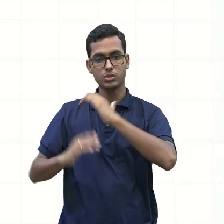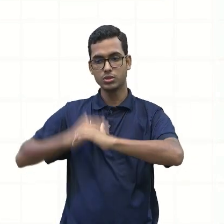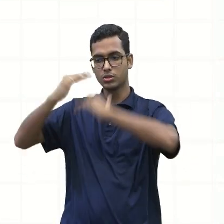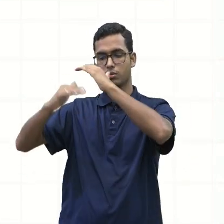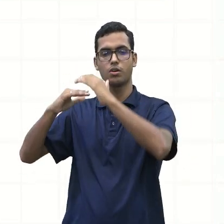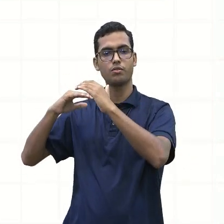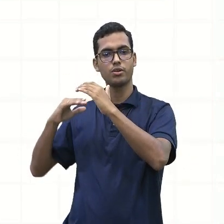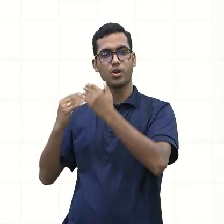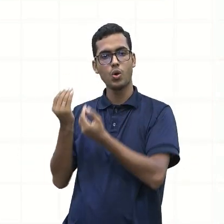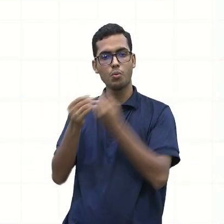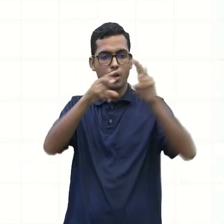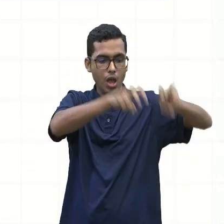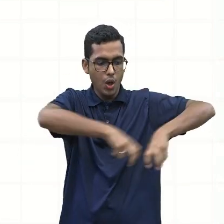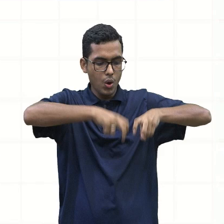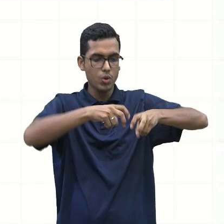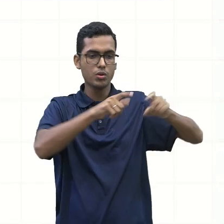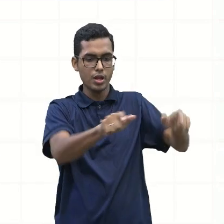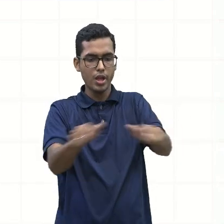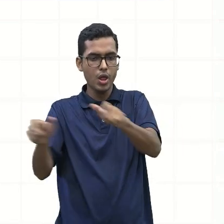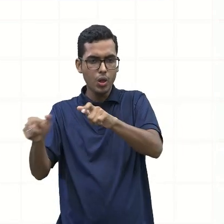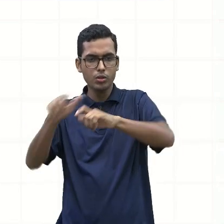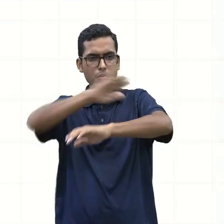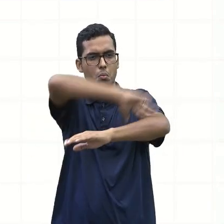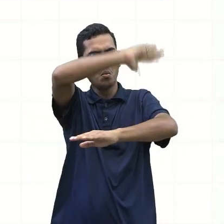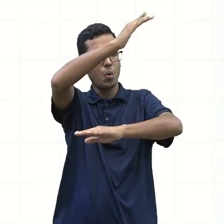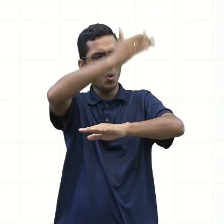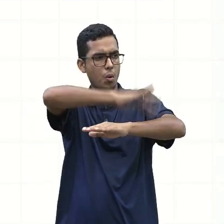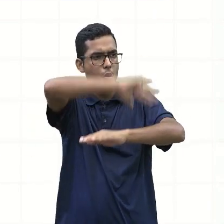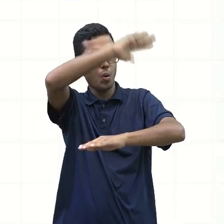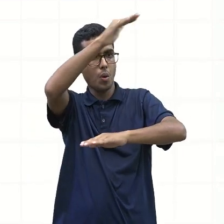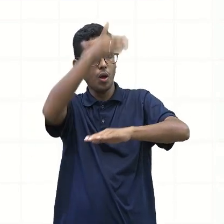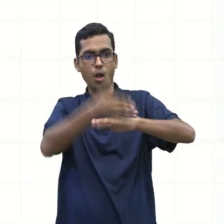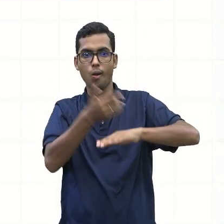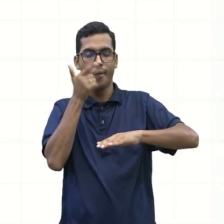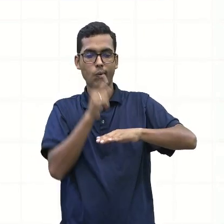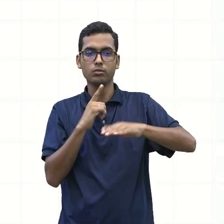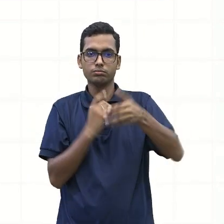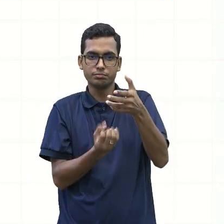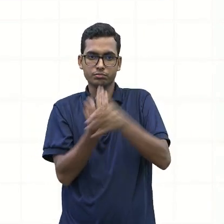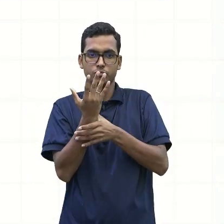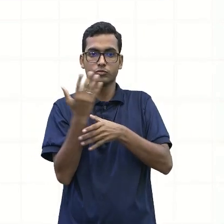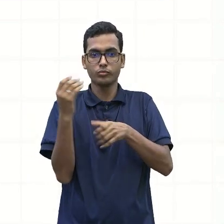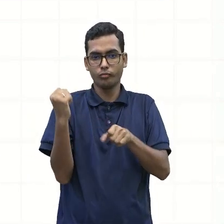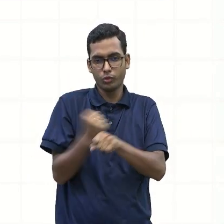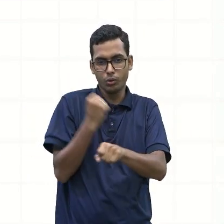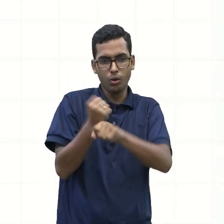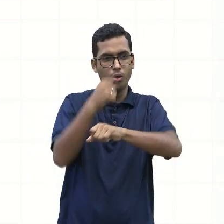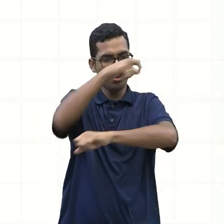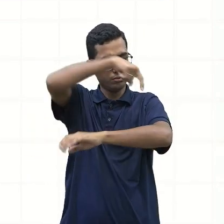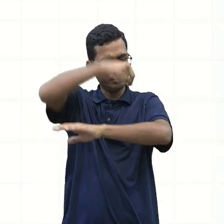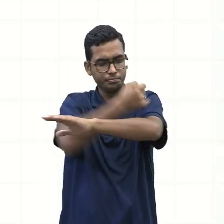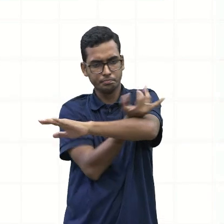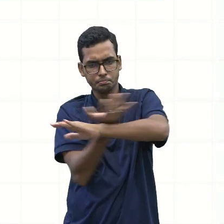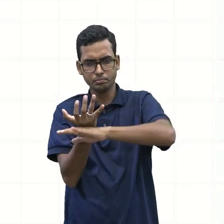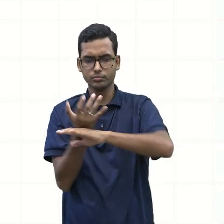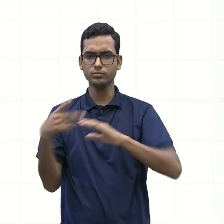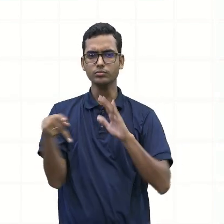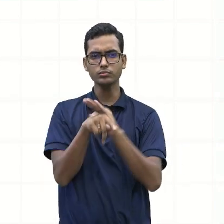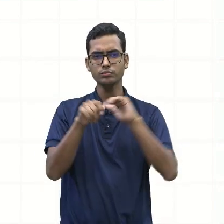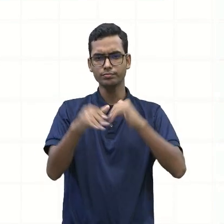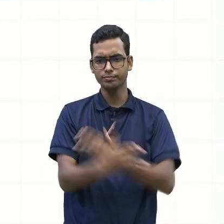esses, professores? Justamente as encostas das montanhas. Os incas, eles vão estar localizados numa região que nós conhecemos